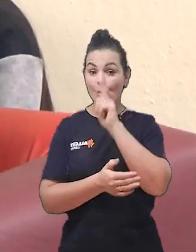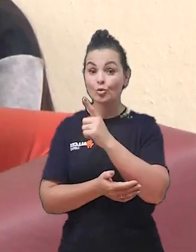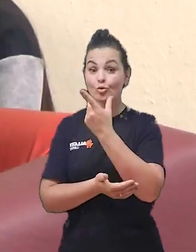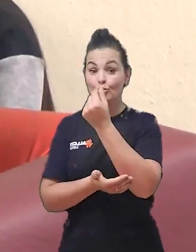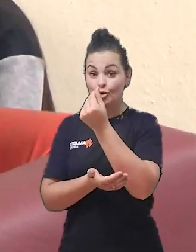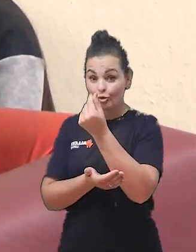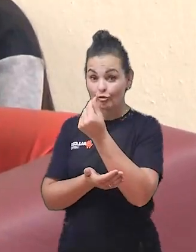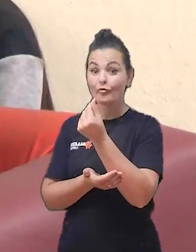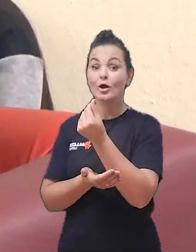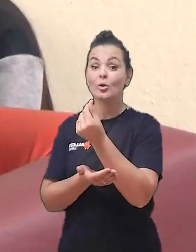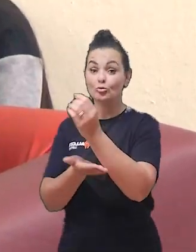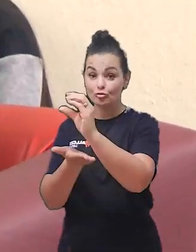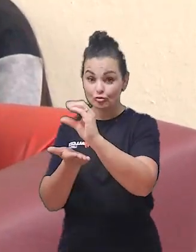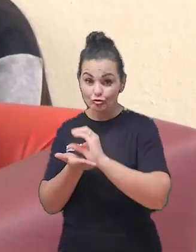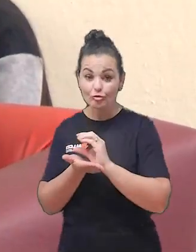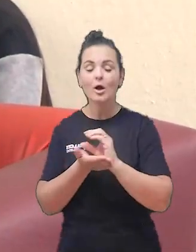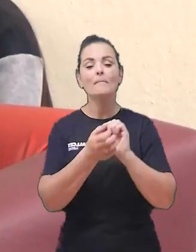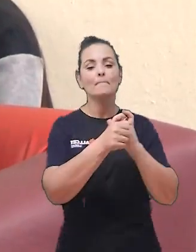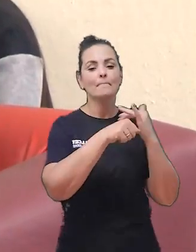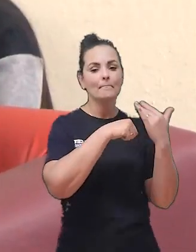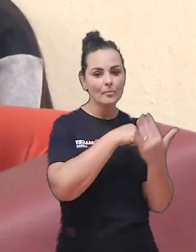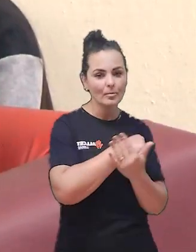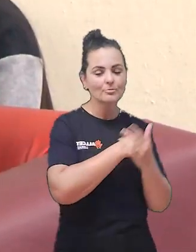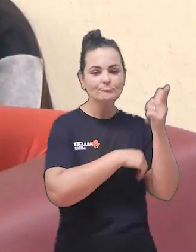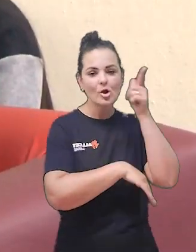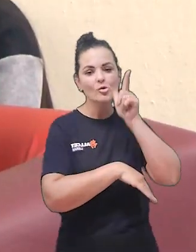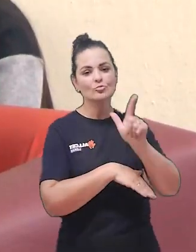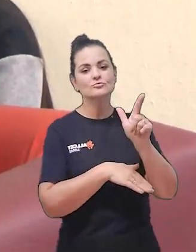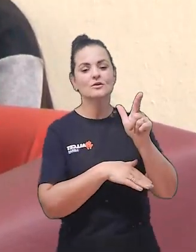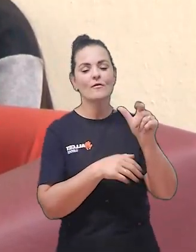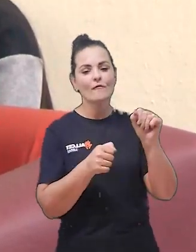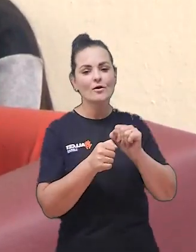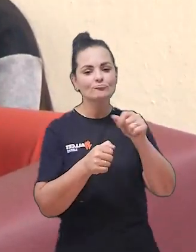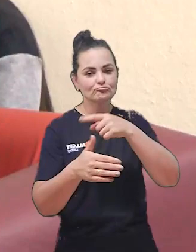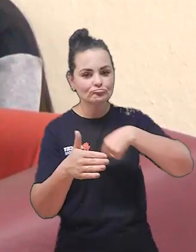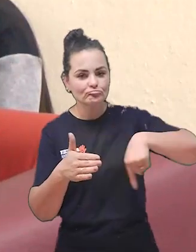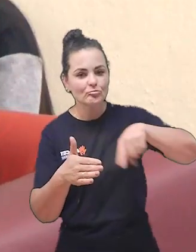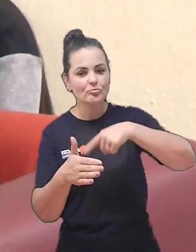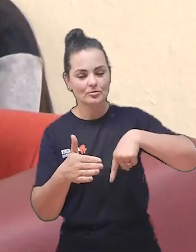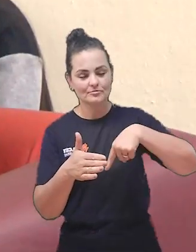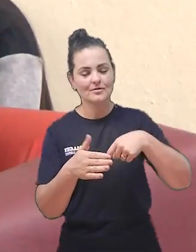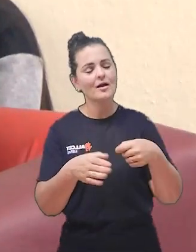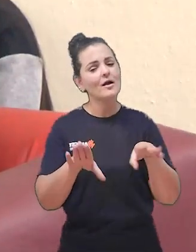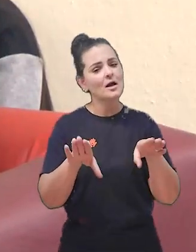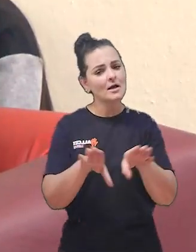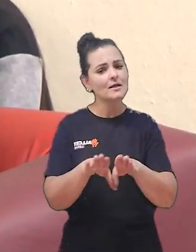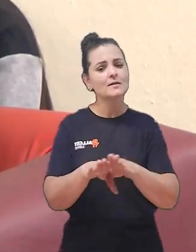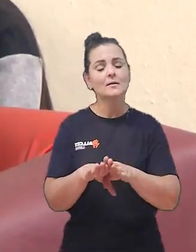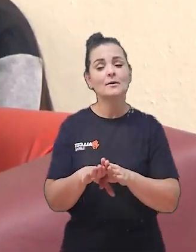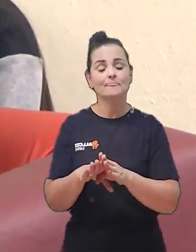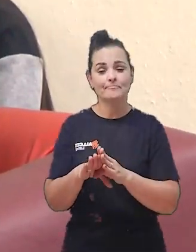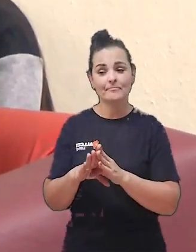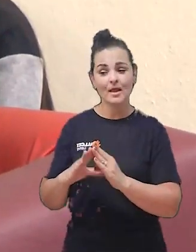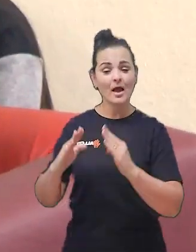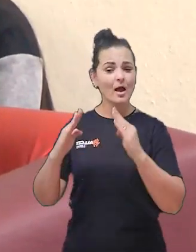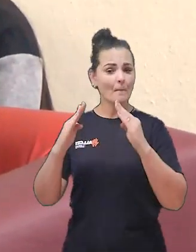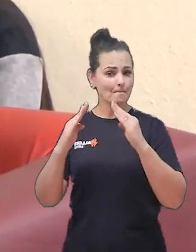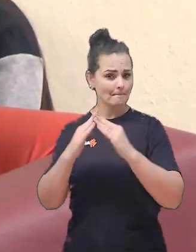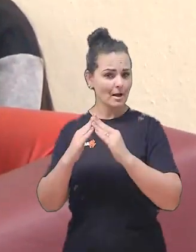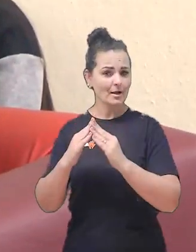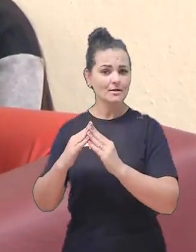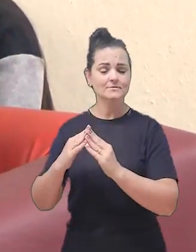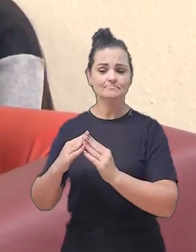grande e de lá para cá, outras coisas foram acontecendo. Por exemplo, a Capela Mortuária de Nereu foi uma